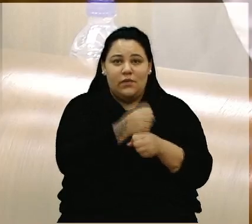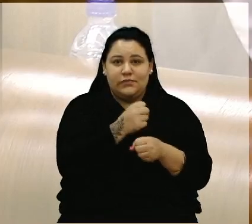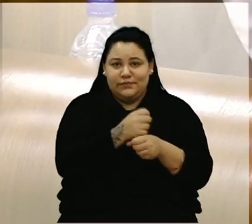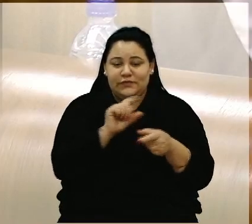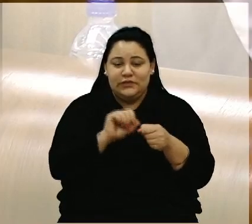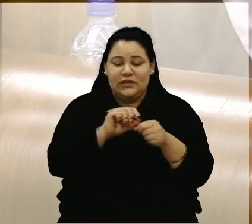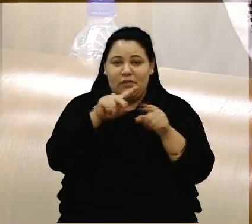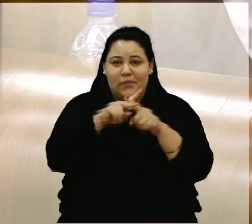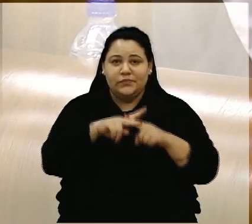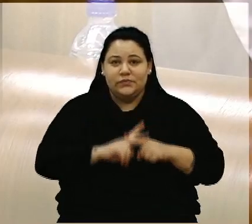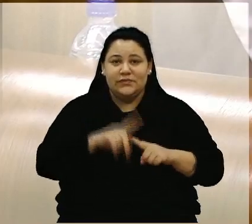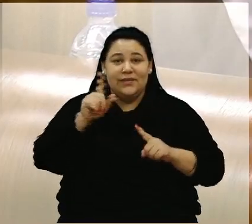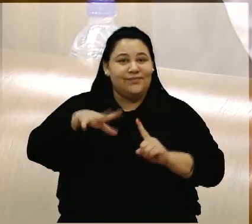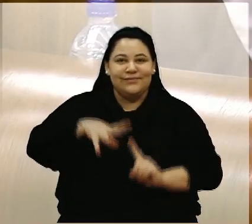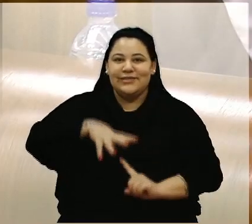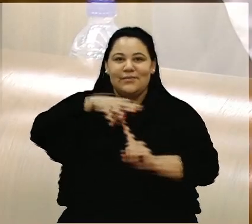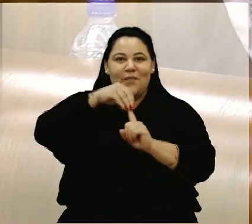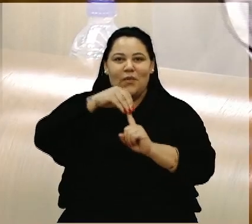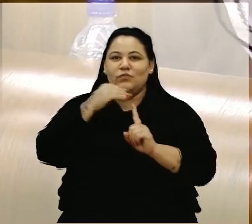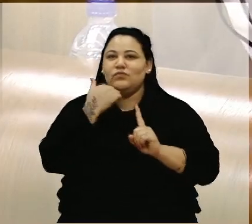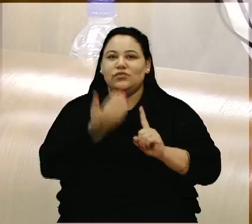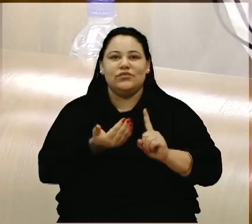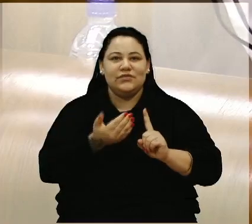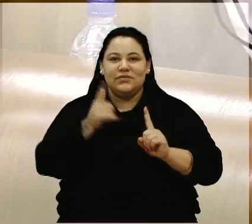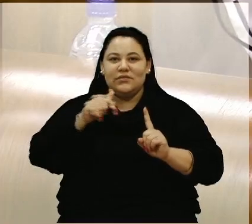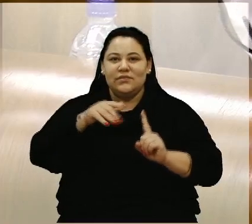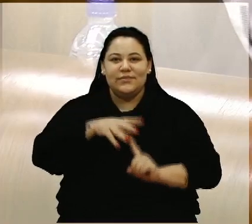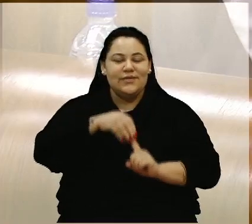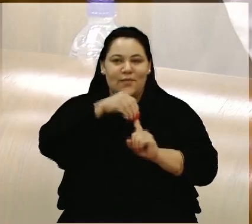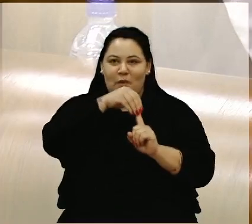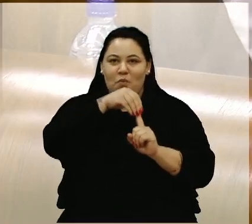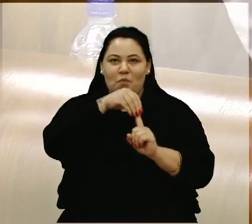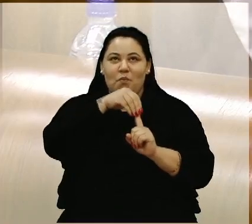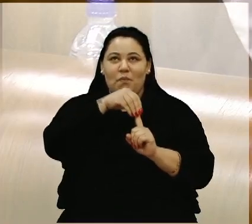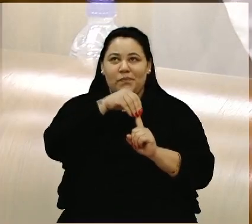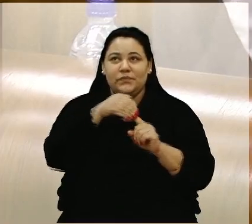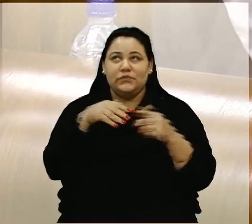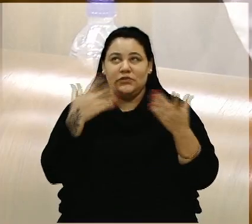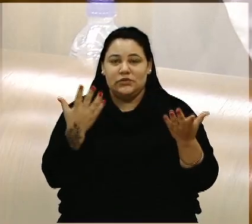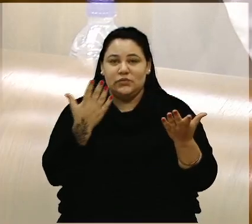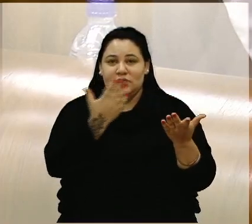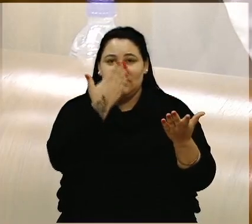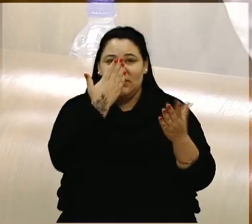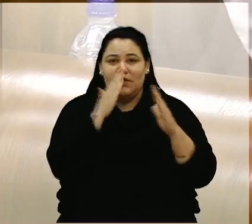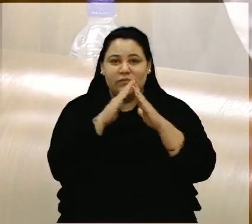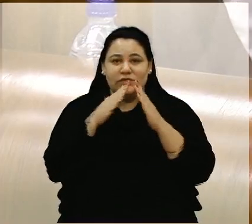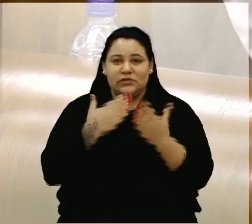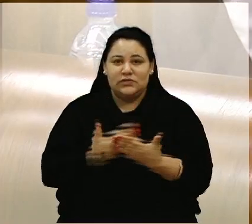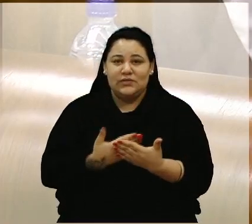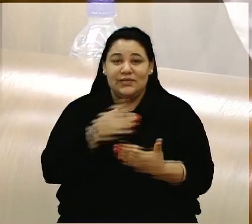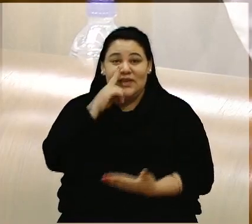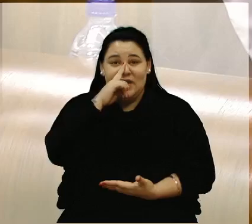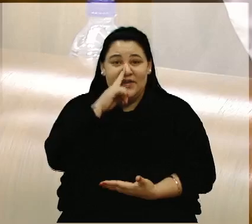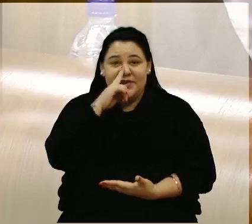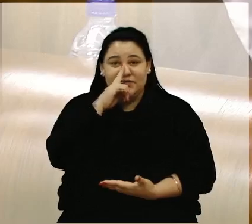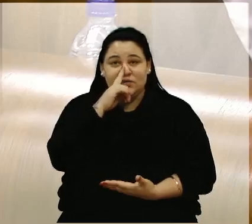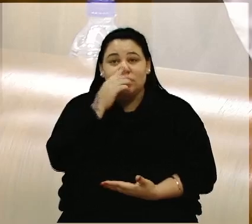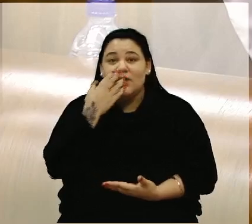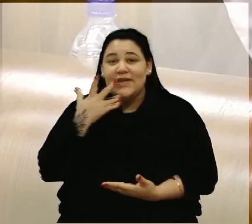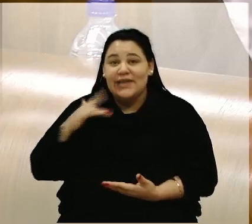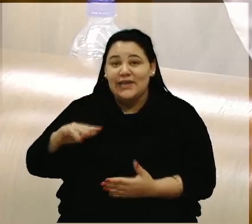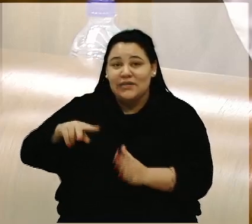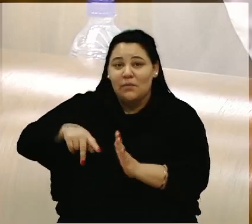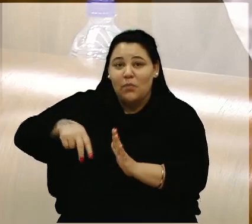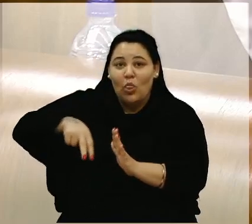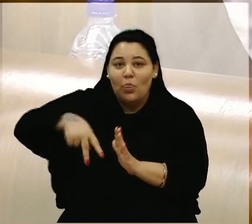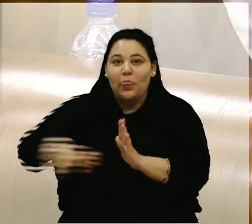prioridade. Isso é prioridade. Então, na frente de uma escola, um risco de uma criança cair